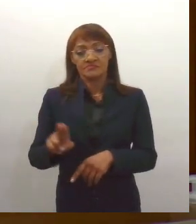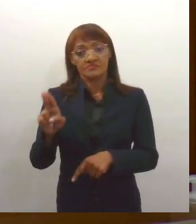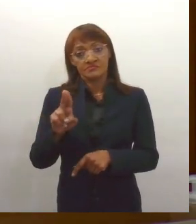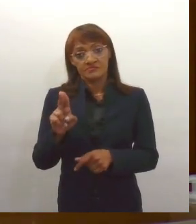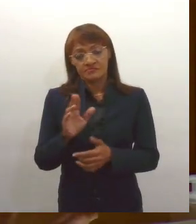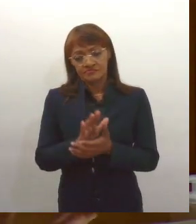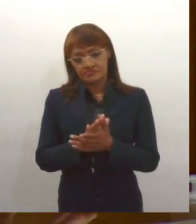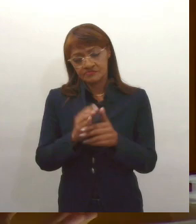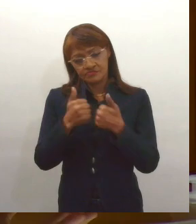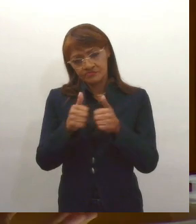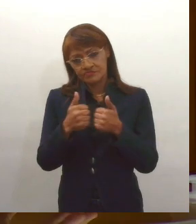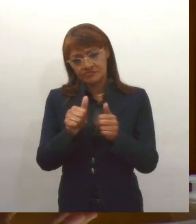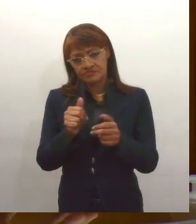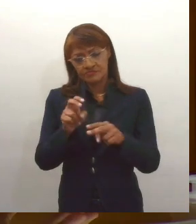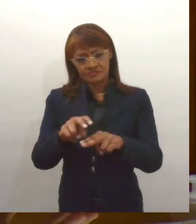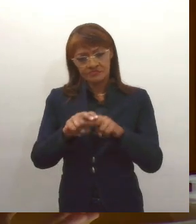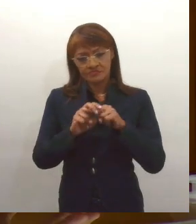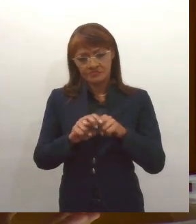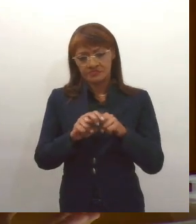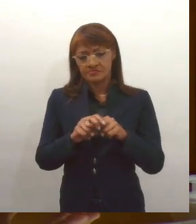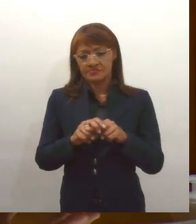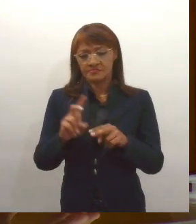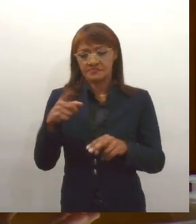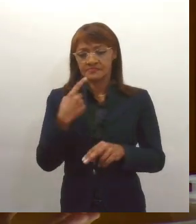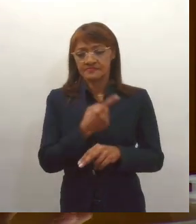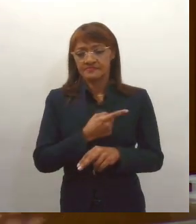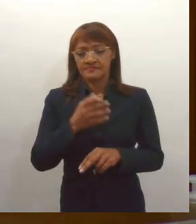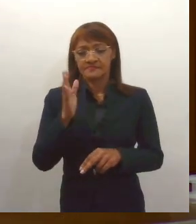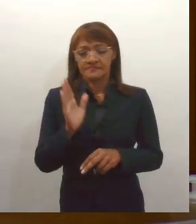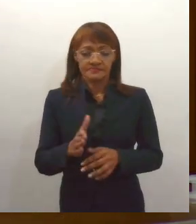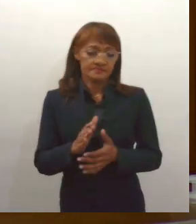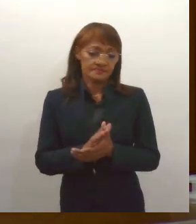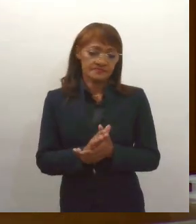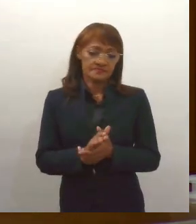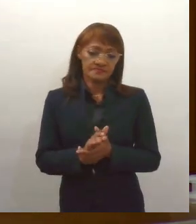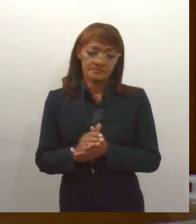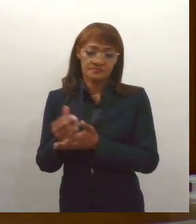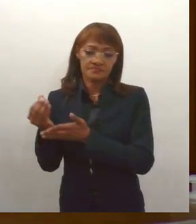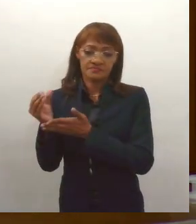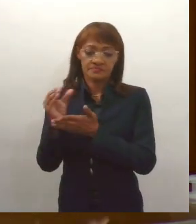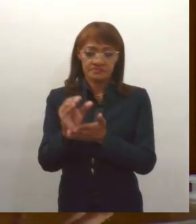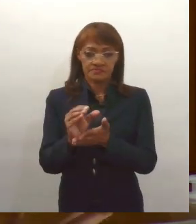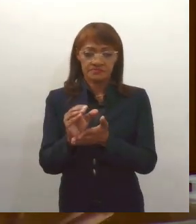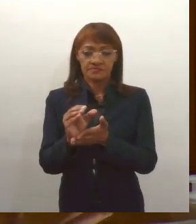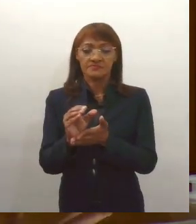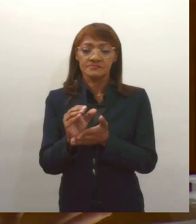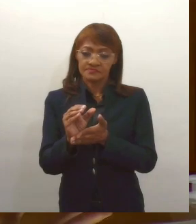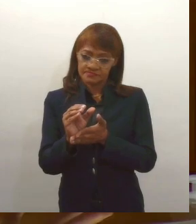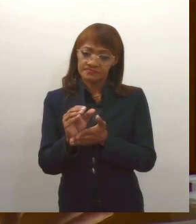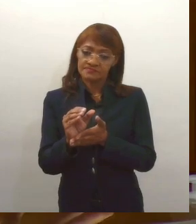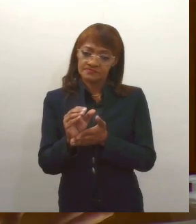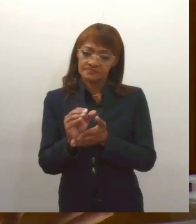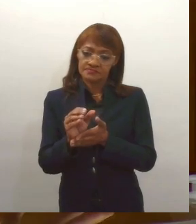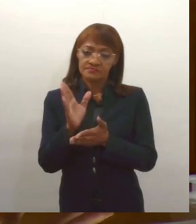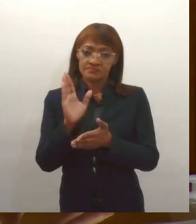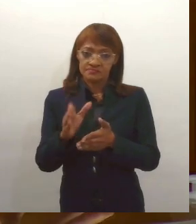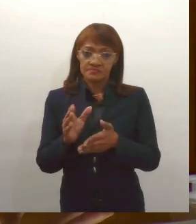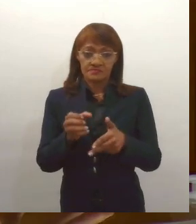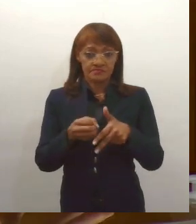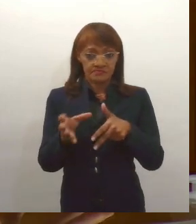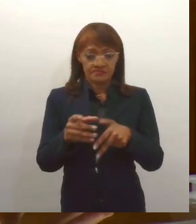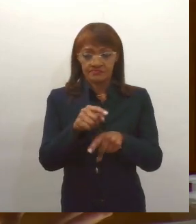colocou uma porcentagem de de valores econômicos para o custeio n nas nossas emendas